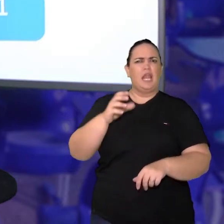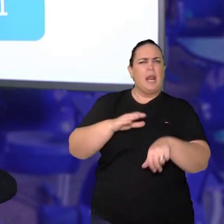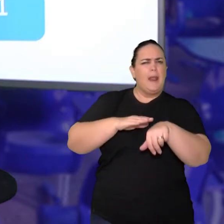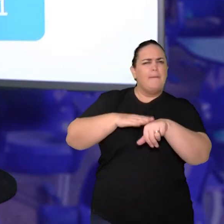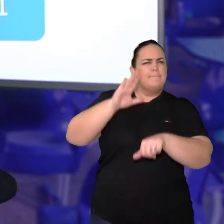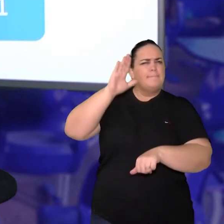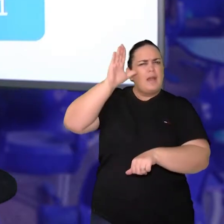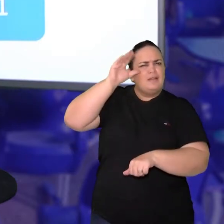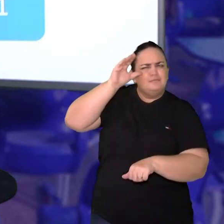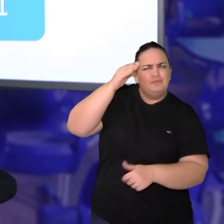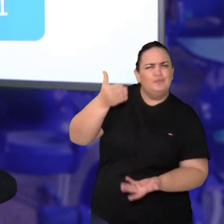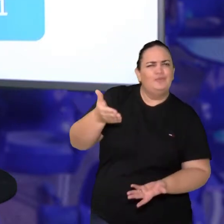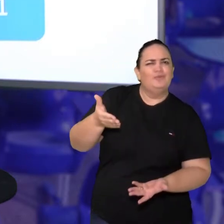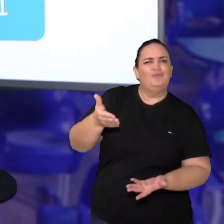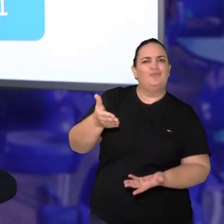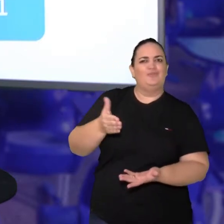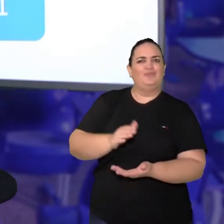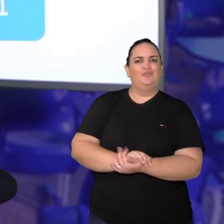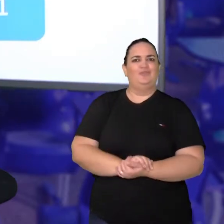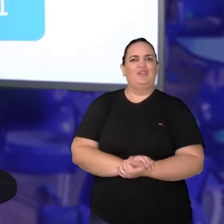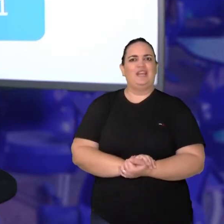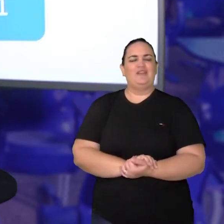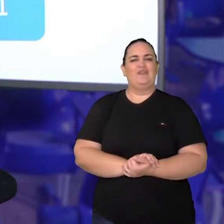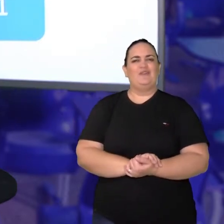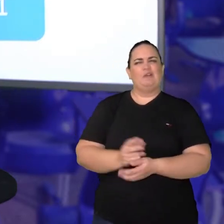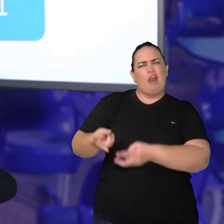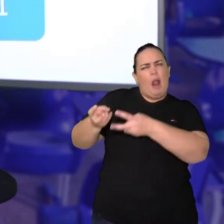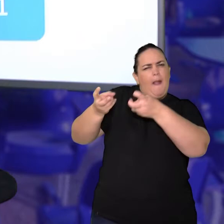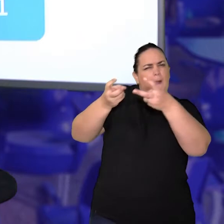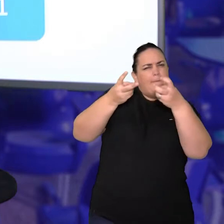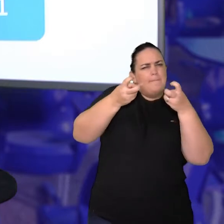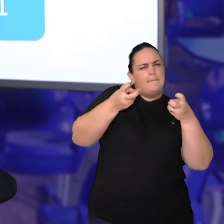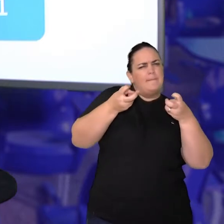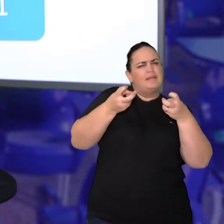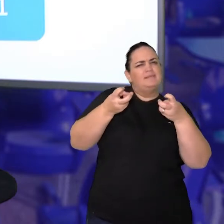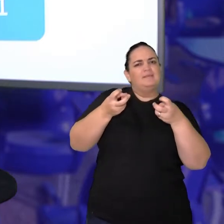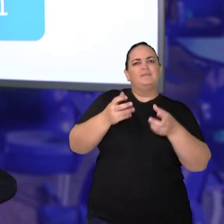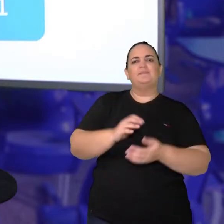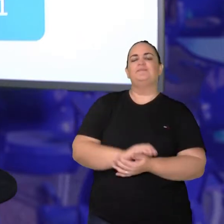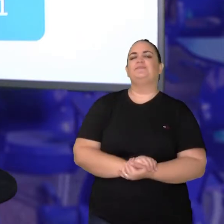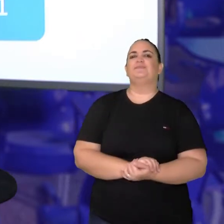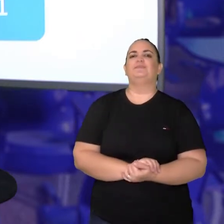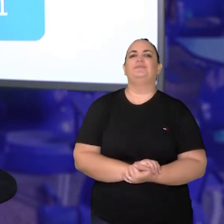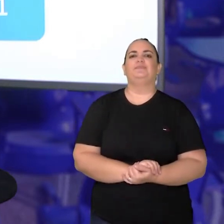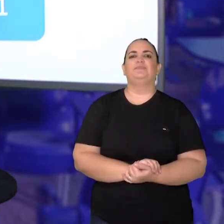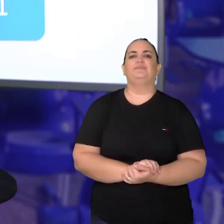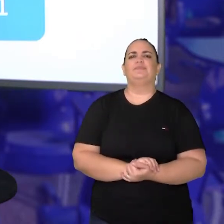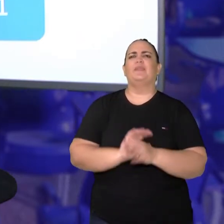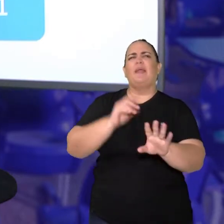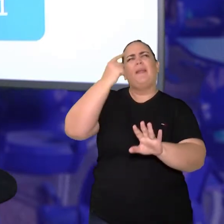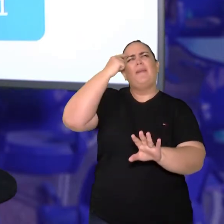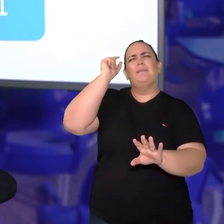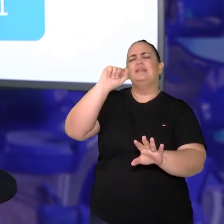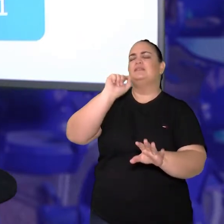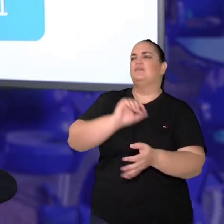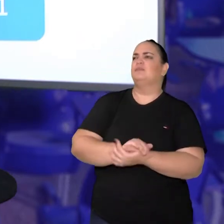aluno que tem um bocado mais de sagacidade, ele pensou o seguinte,